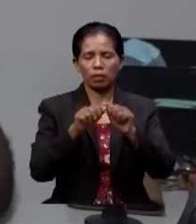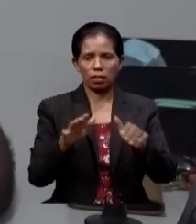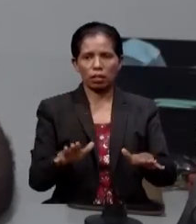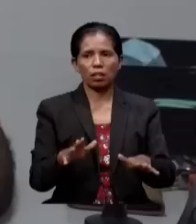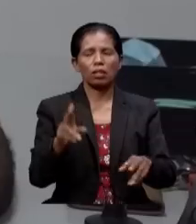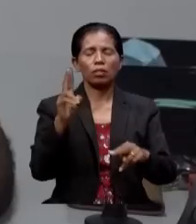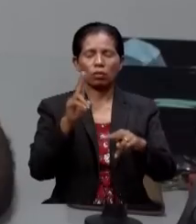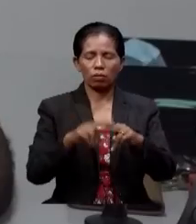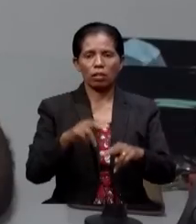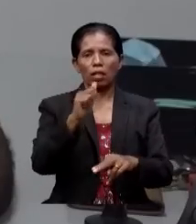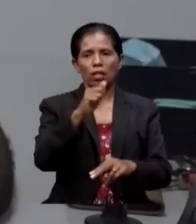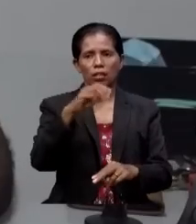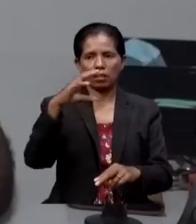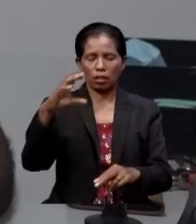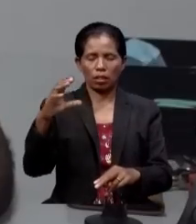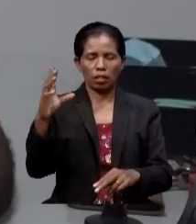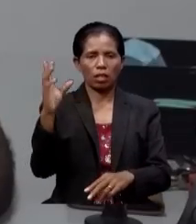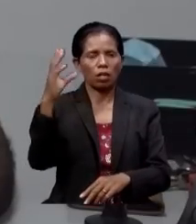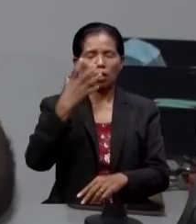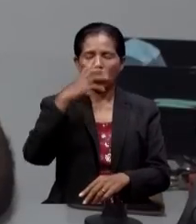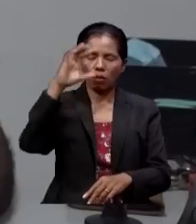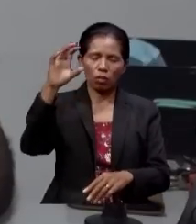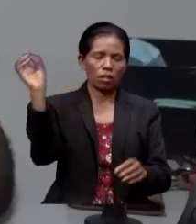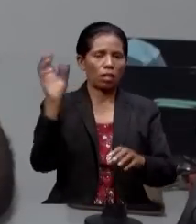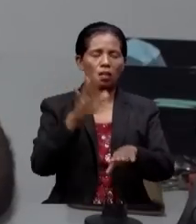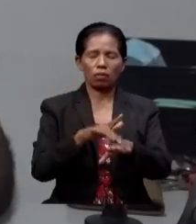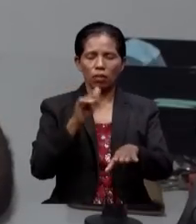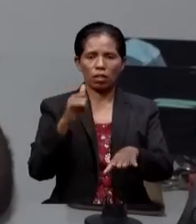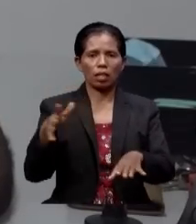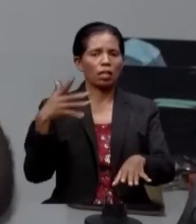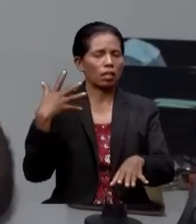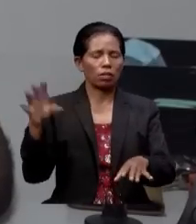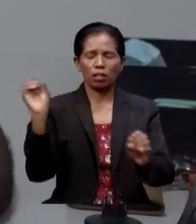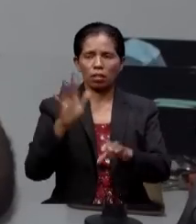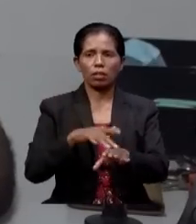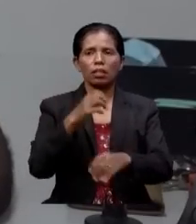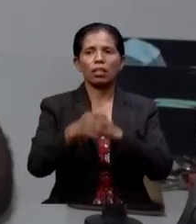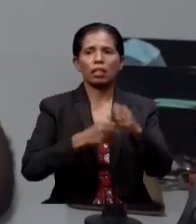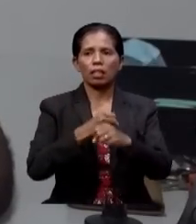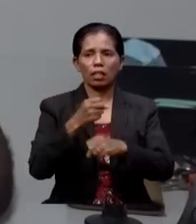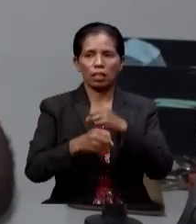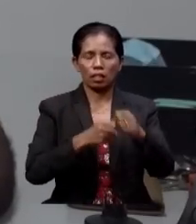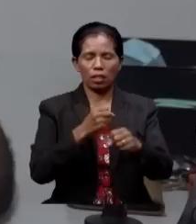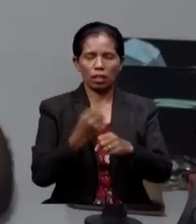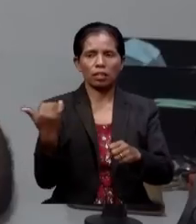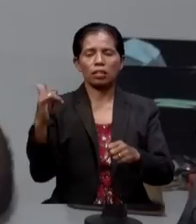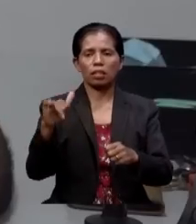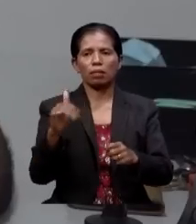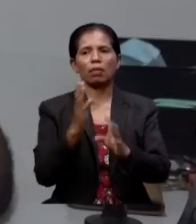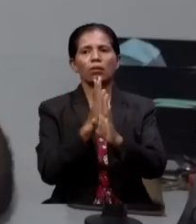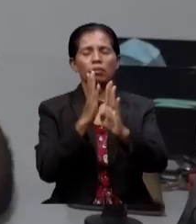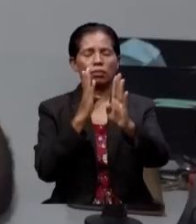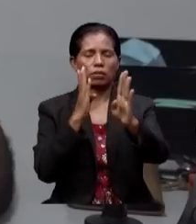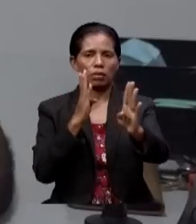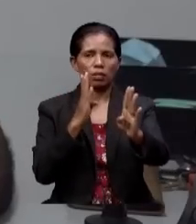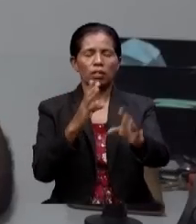se ela ra loron la kona udan la kona rai raun la kona kara tinen tinen sirema ba forma ela ia kampolaran